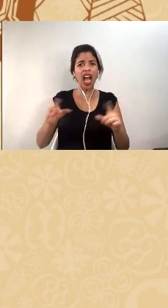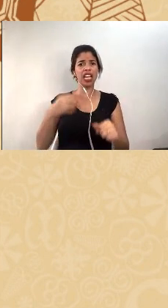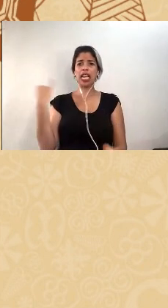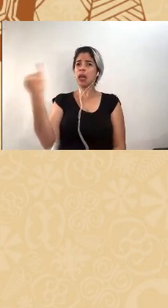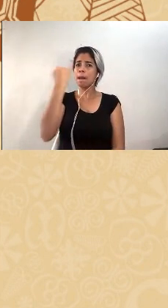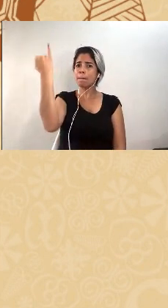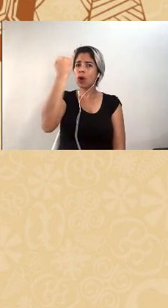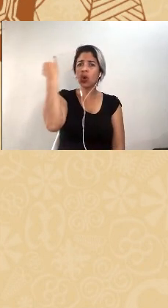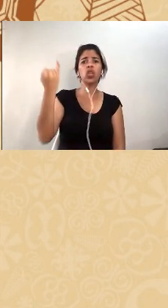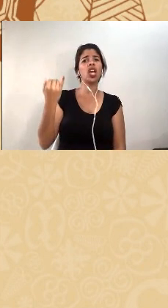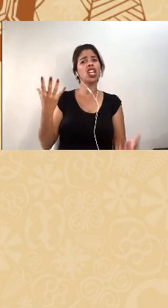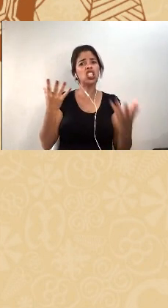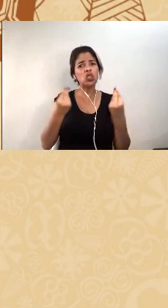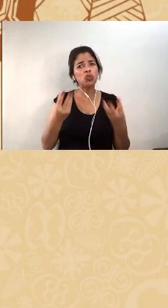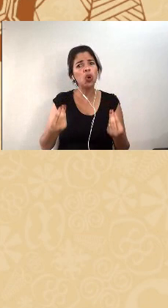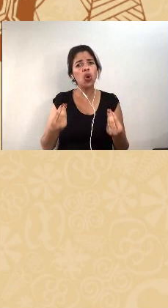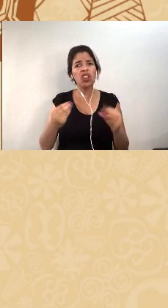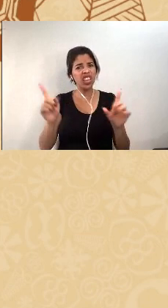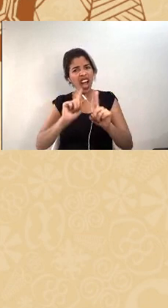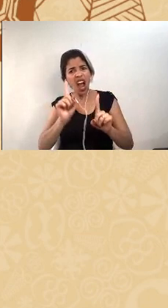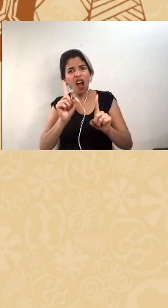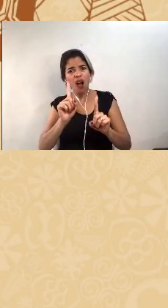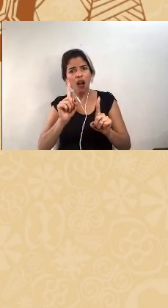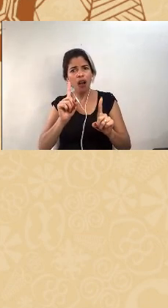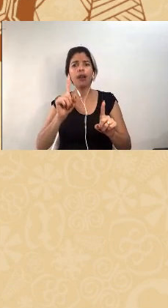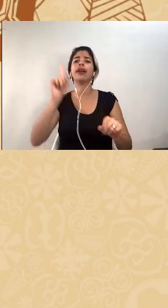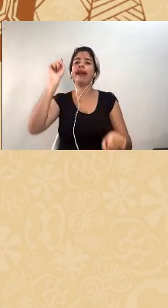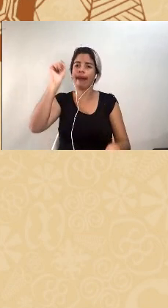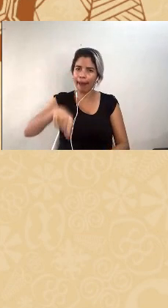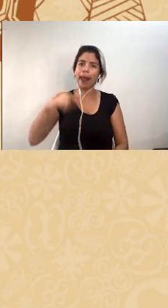importante? É.